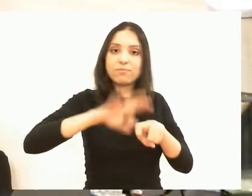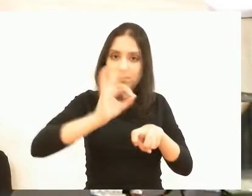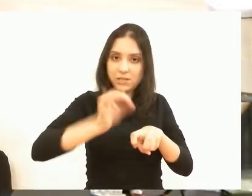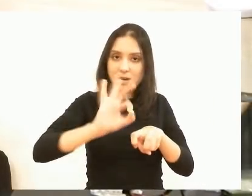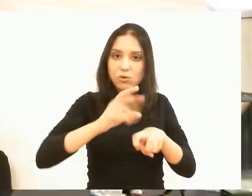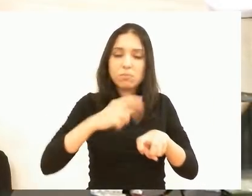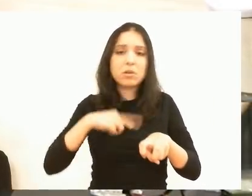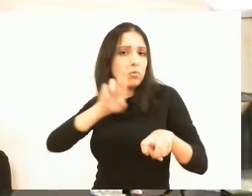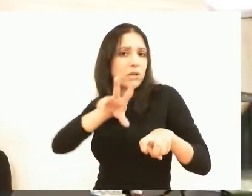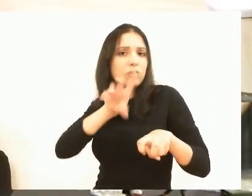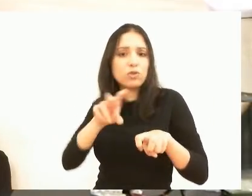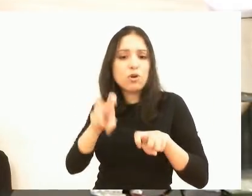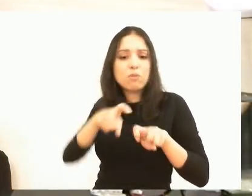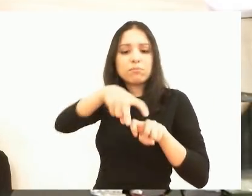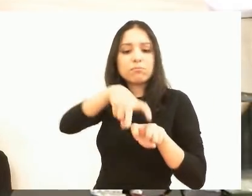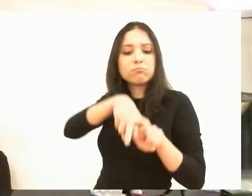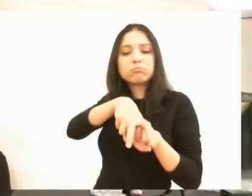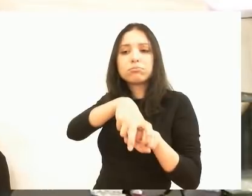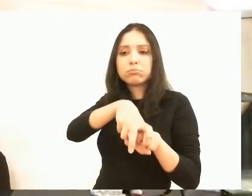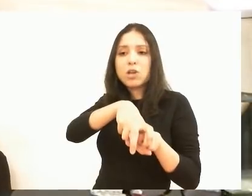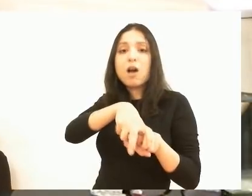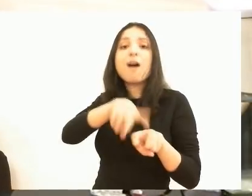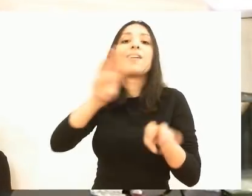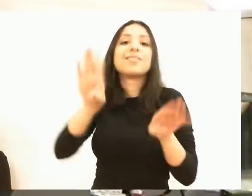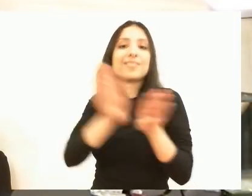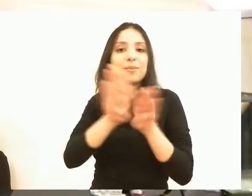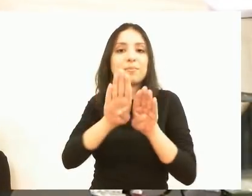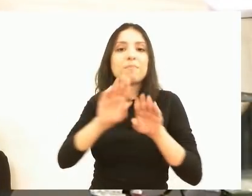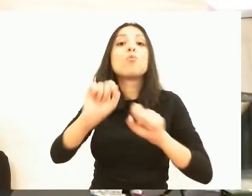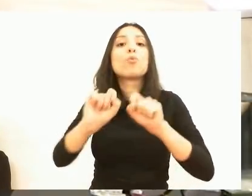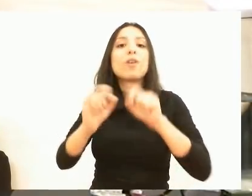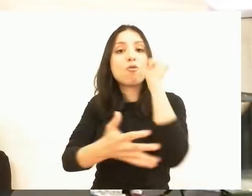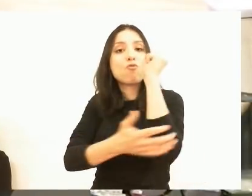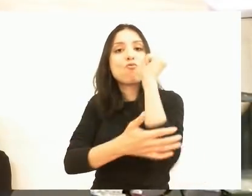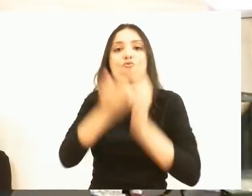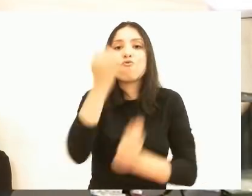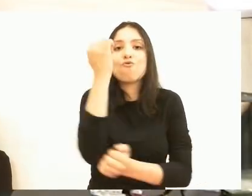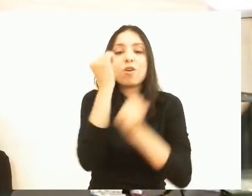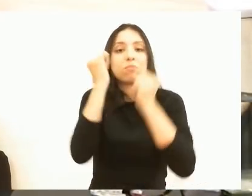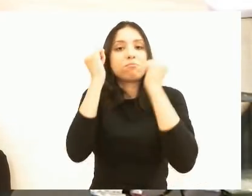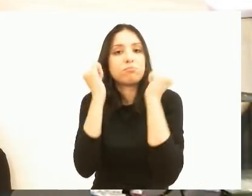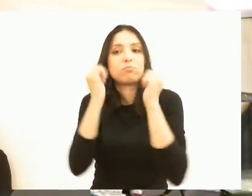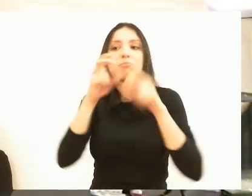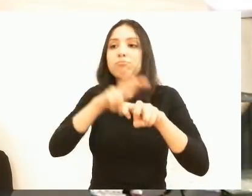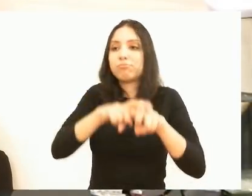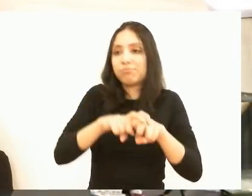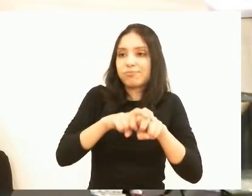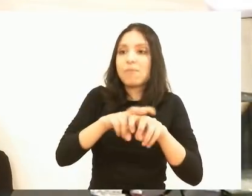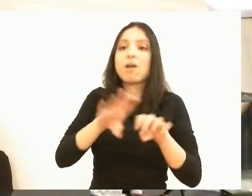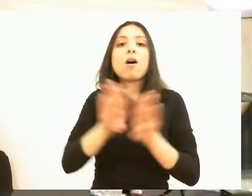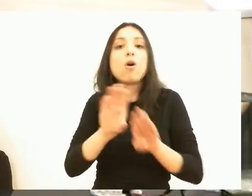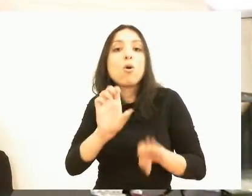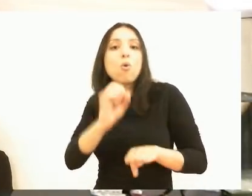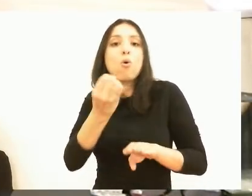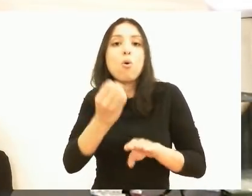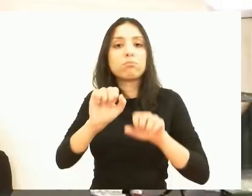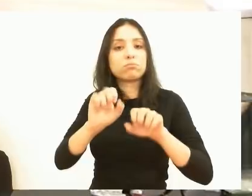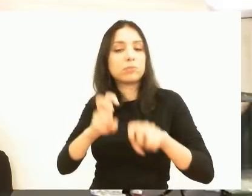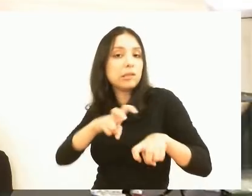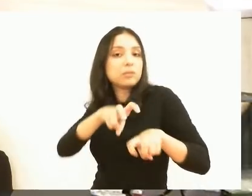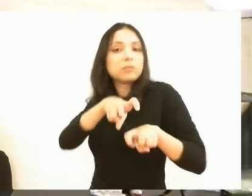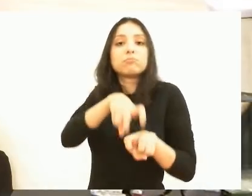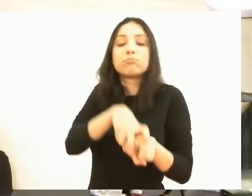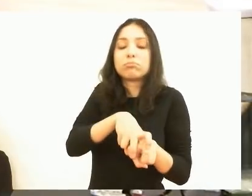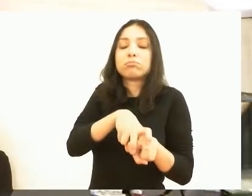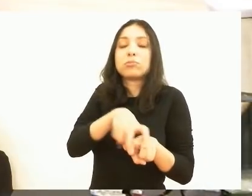pé no chão se estão apoiando o cotovelo no braço da cadeira se estão apoiando a bacia no assento da